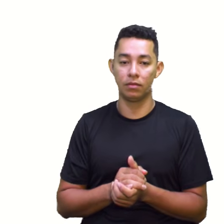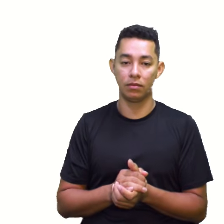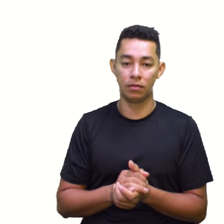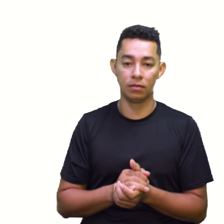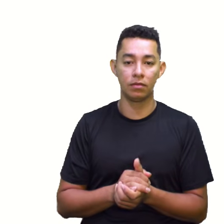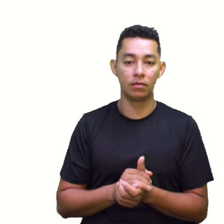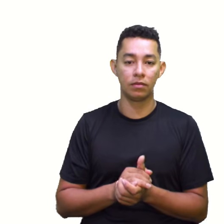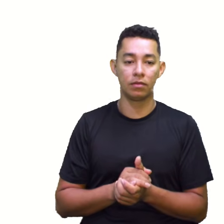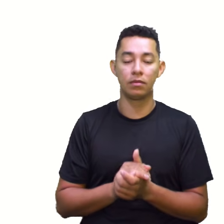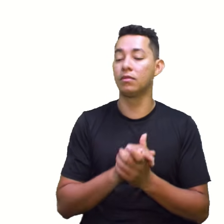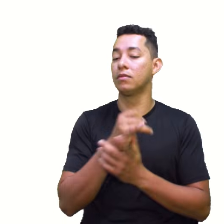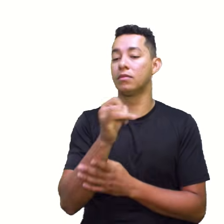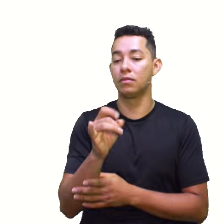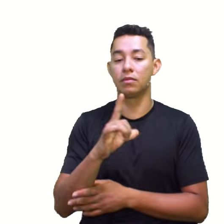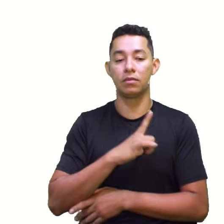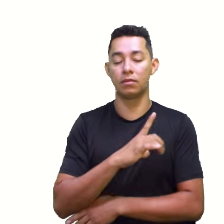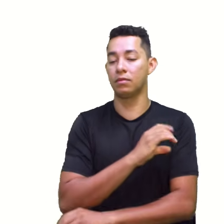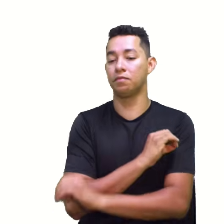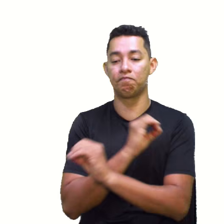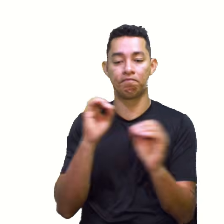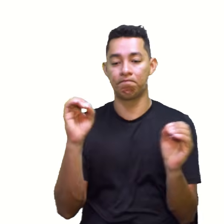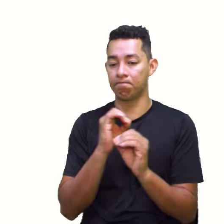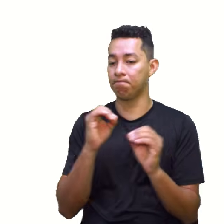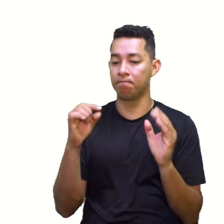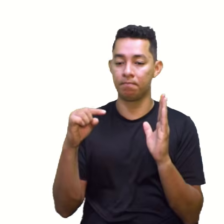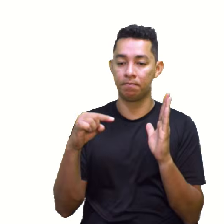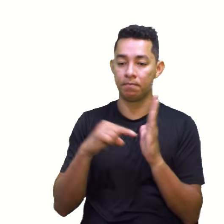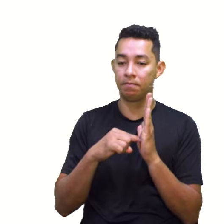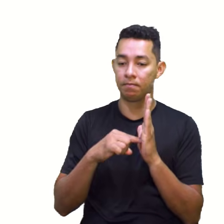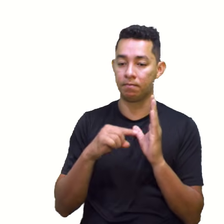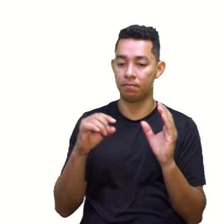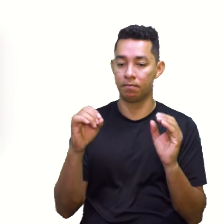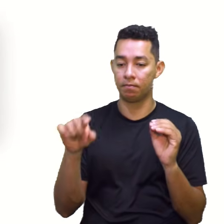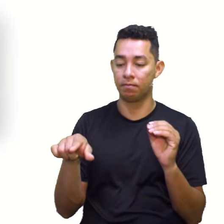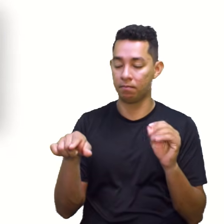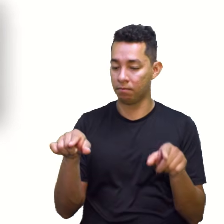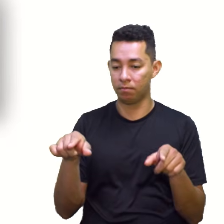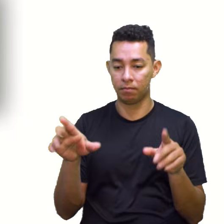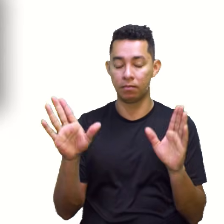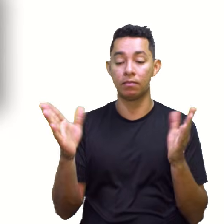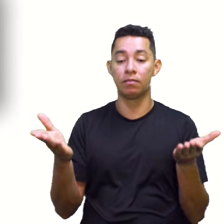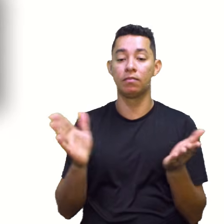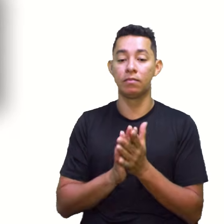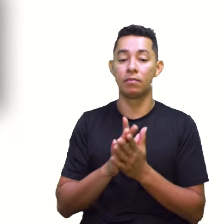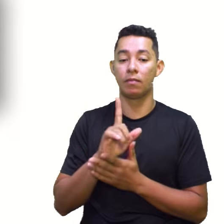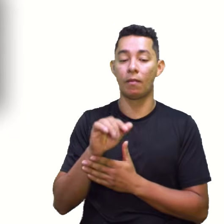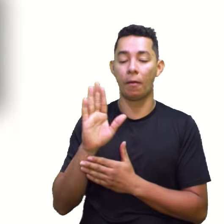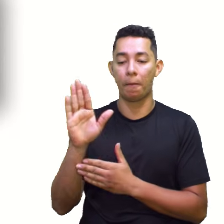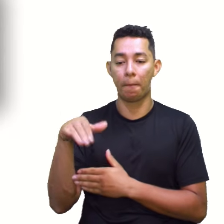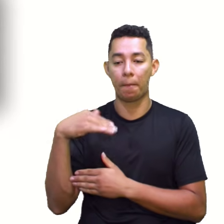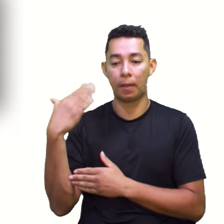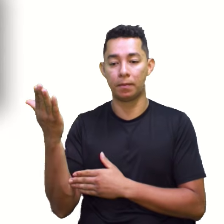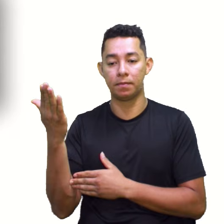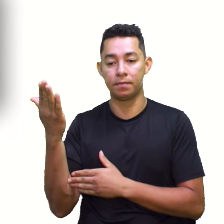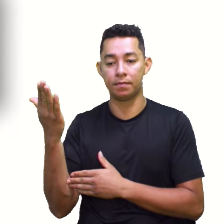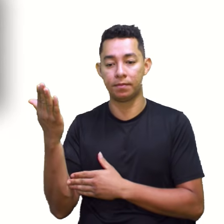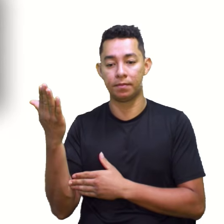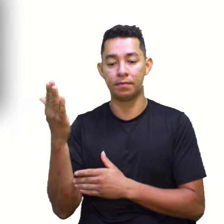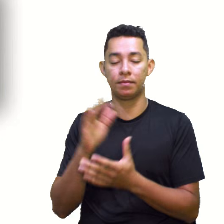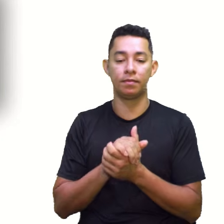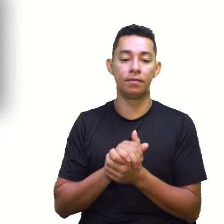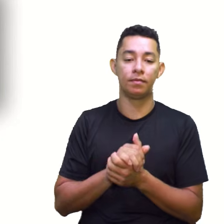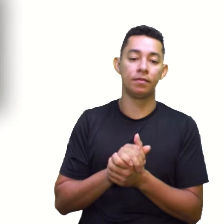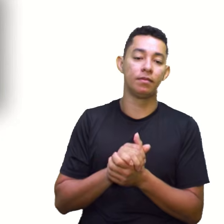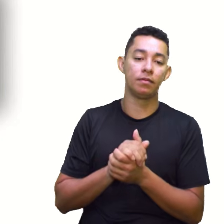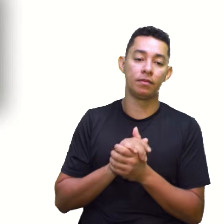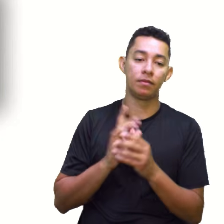Se tiver nenhum ponto em comum, aí ela vai ser externa. A externa,